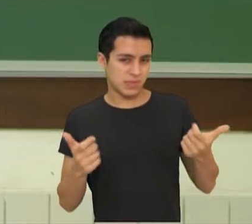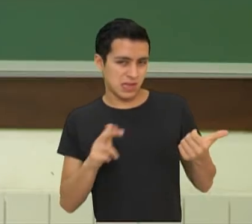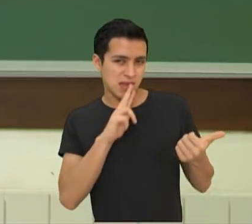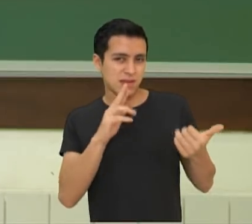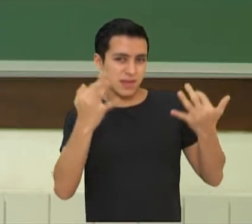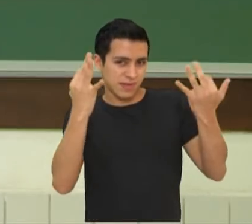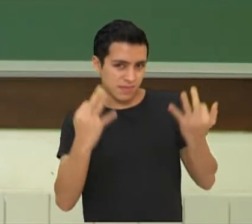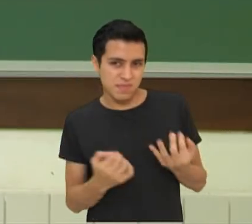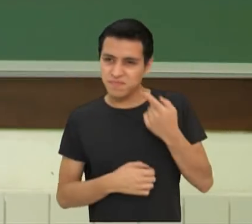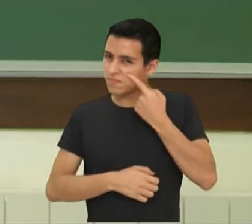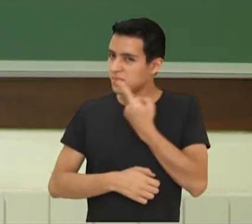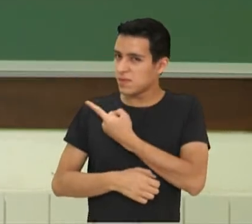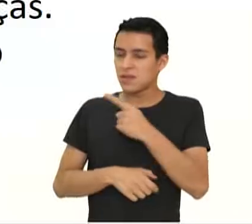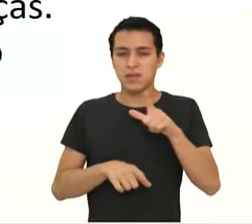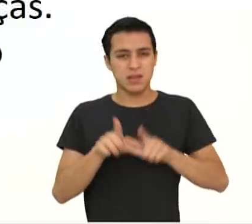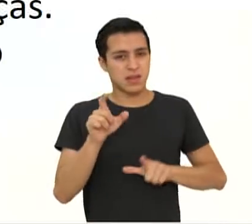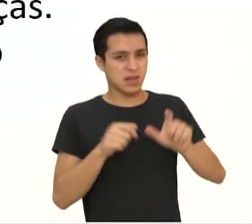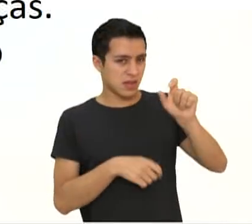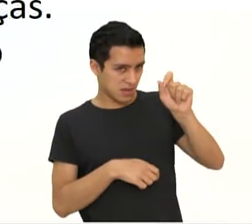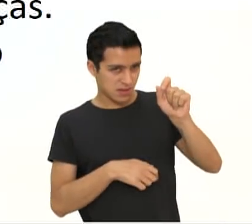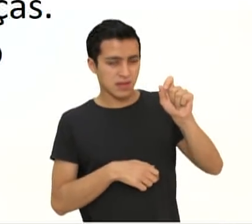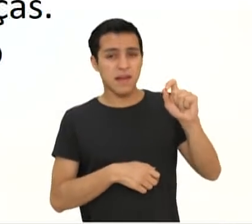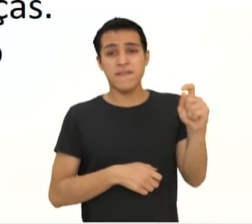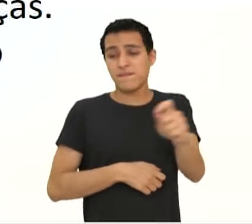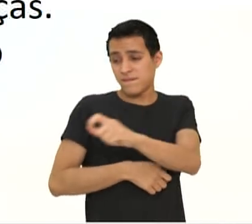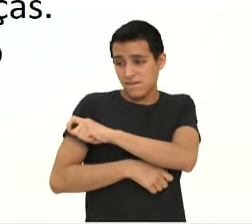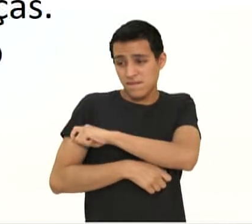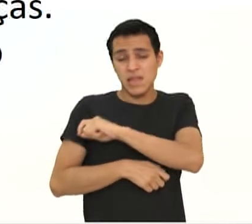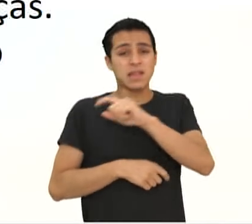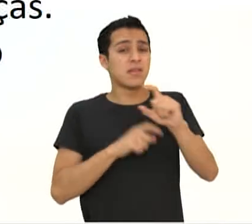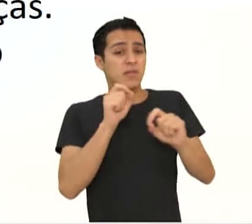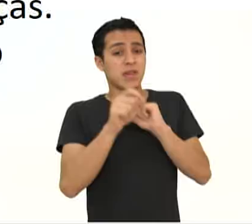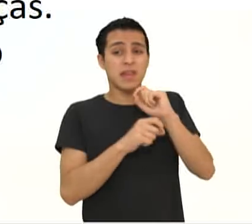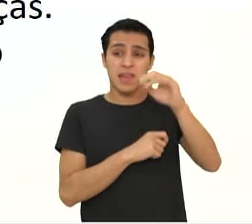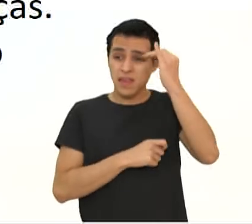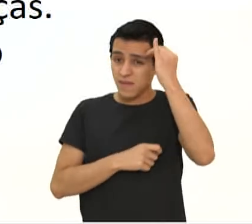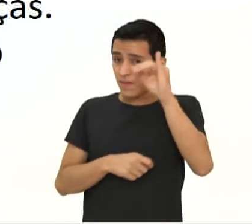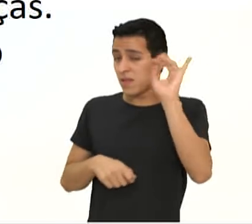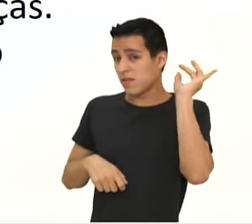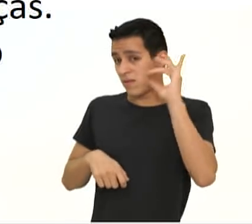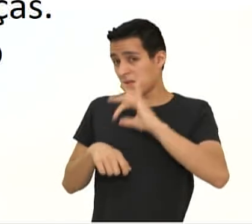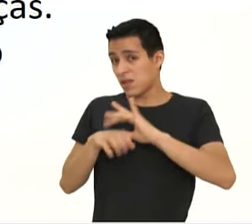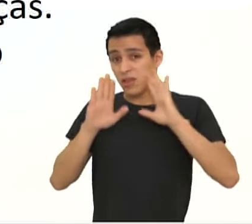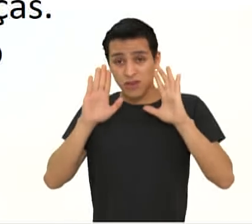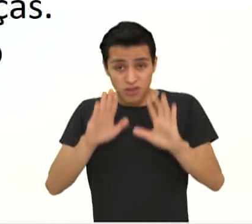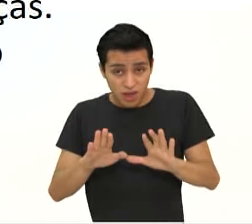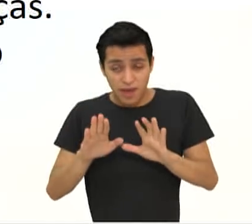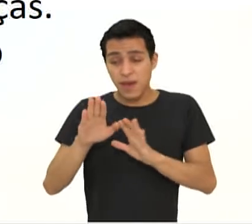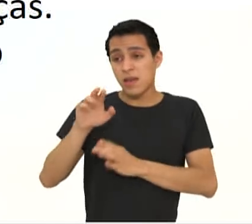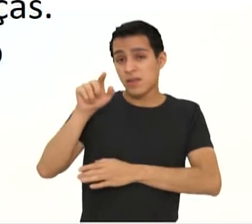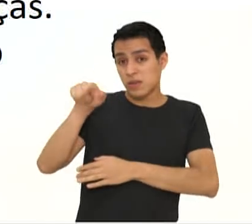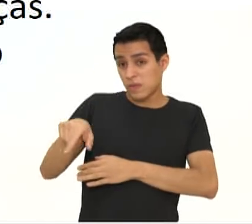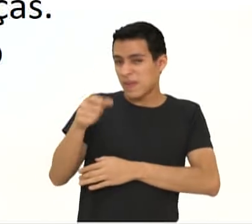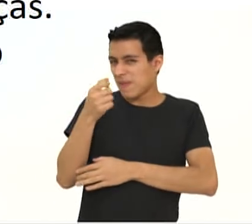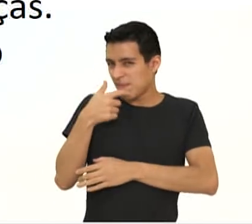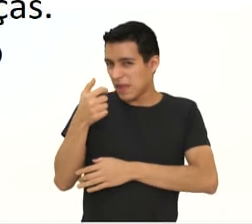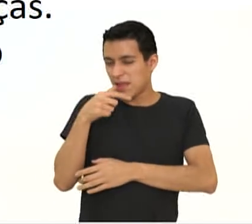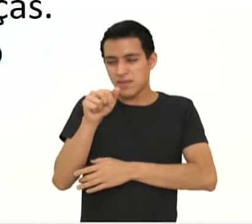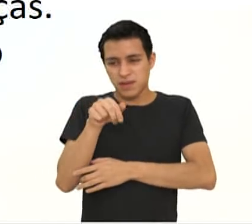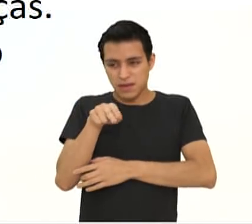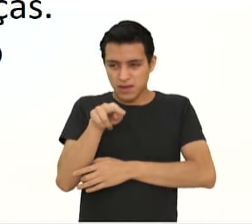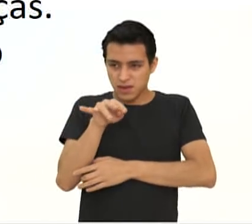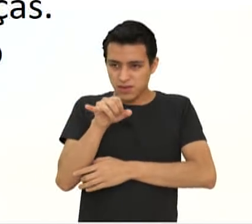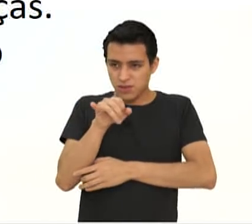Resposta correta, pessoal, letra A. Uma vacina previne uma doença. Já o antibiótico, ele ajuda